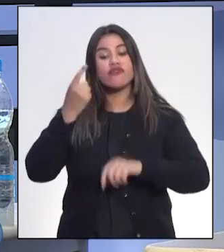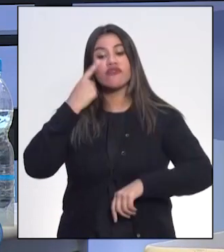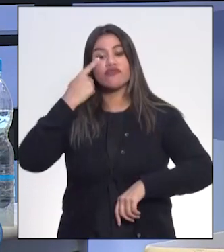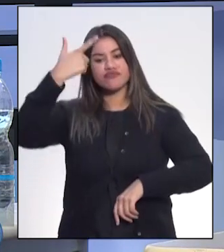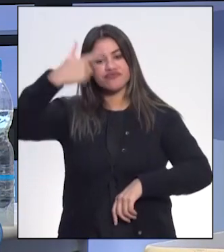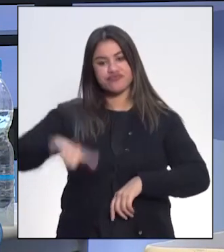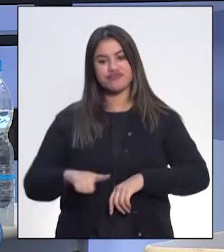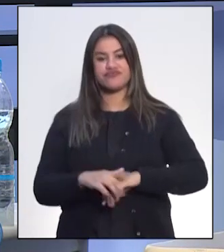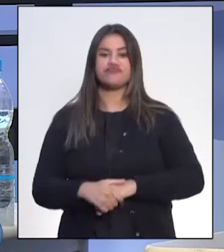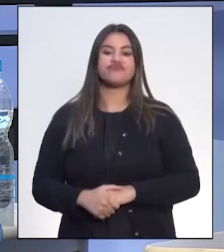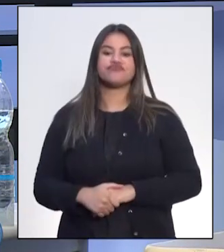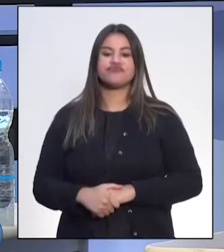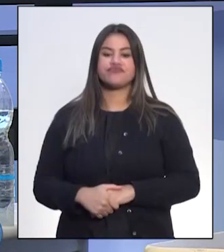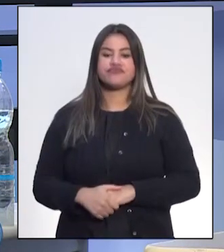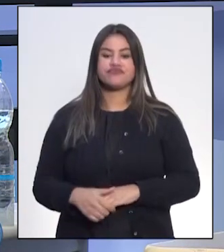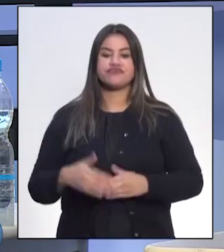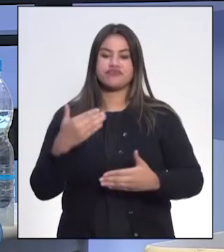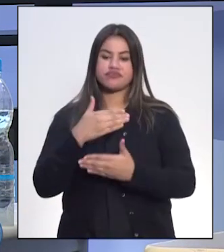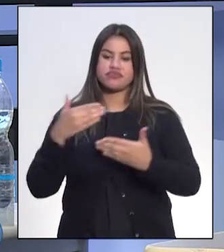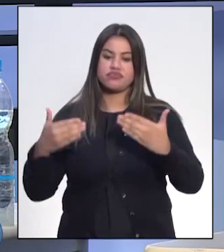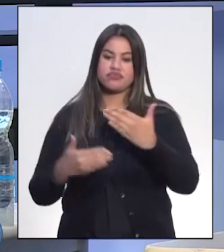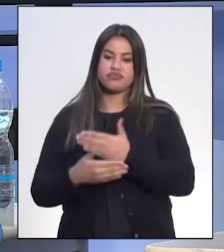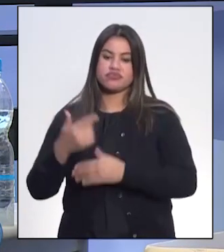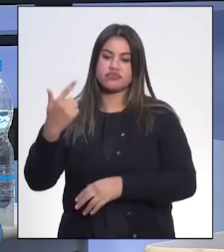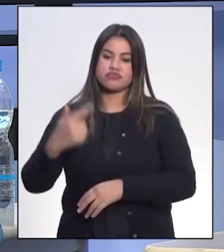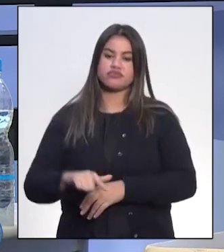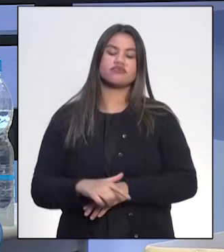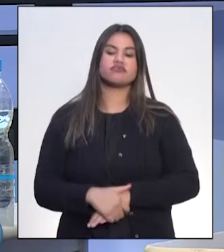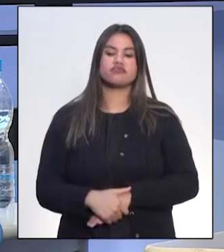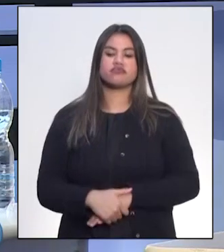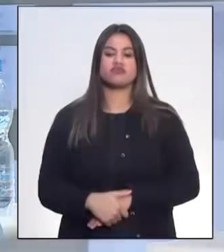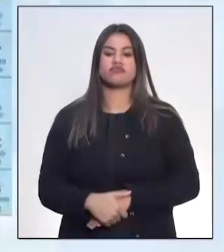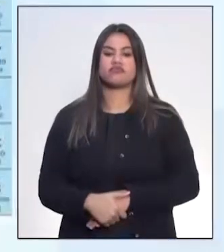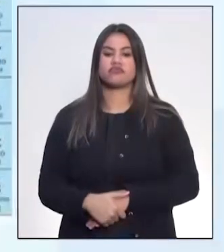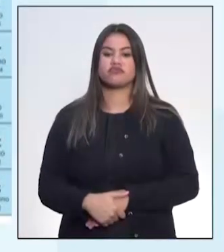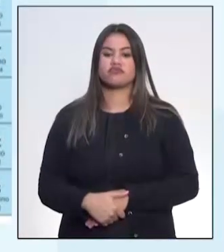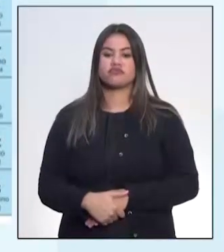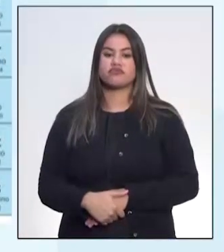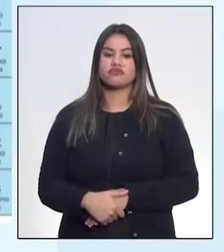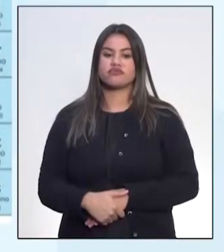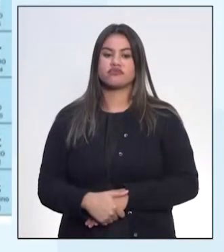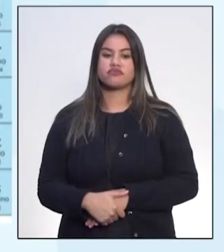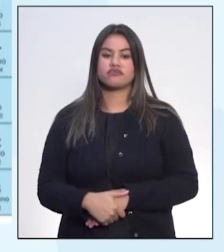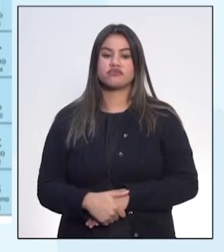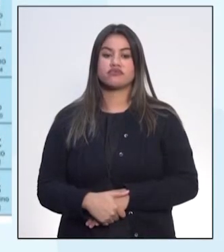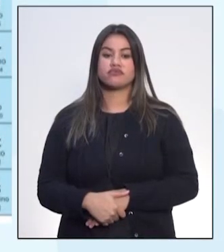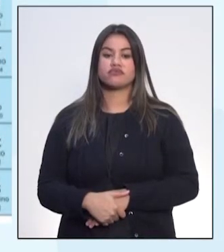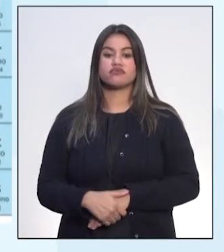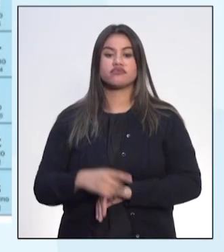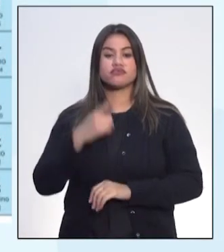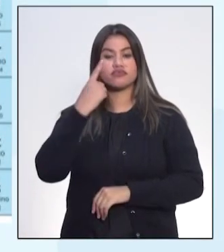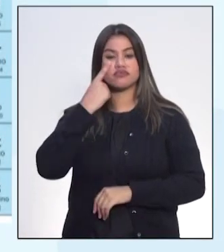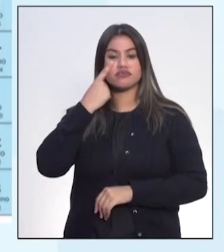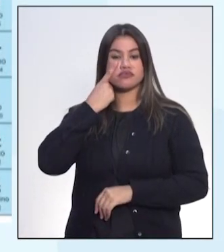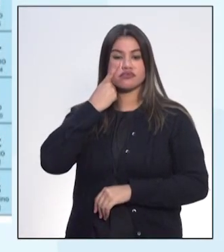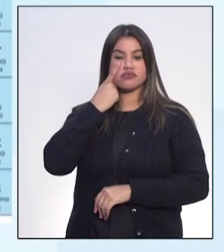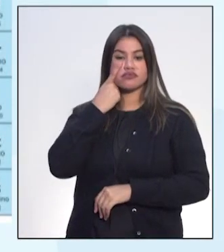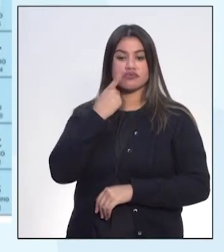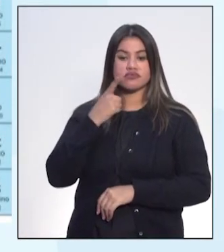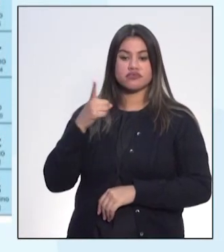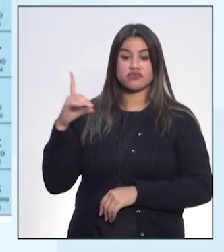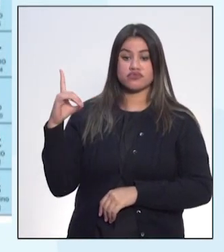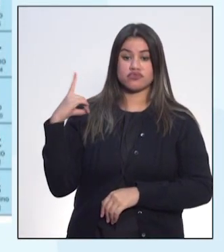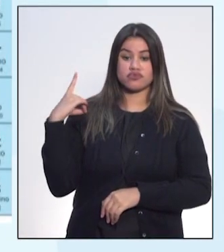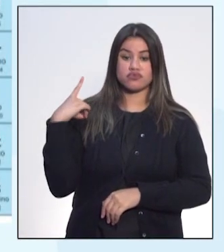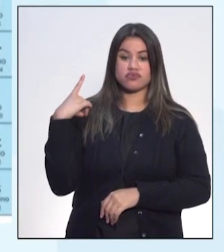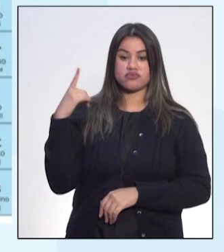ela? No próximo slide, por gentileza. Nós temos aí a tabela periódica. Aí eu destaquei para vocês o lado direito da